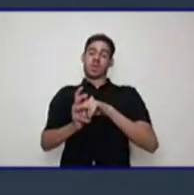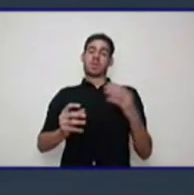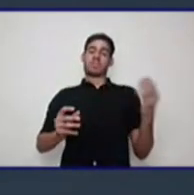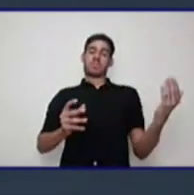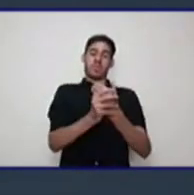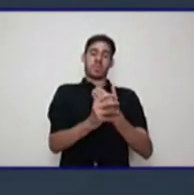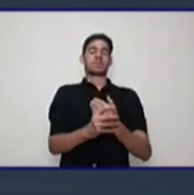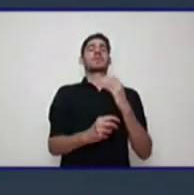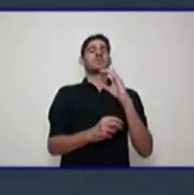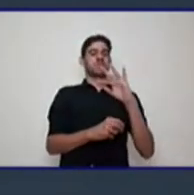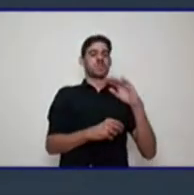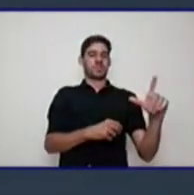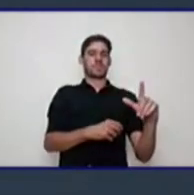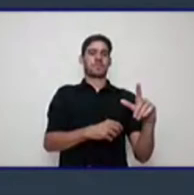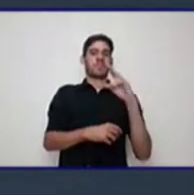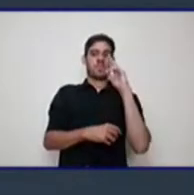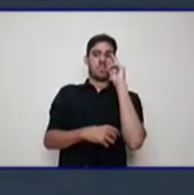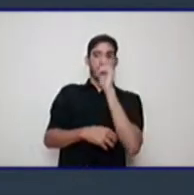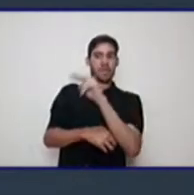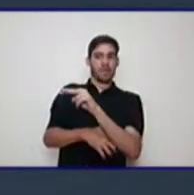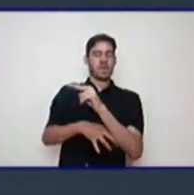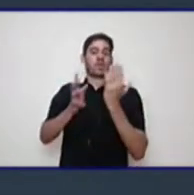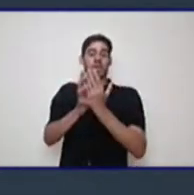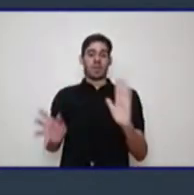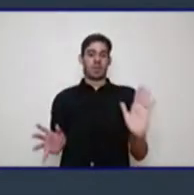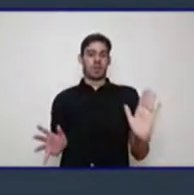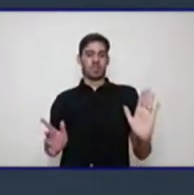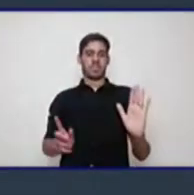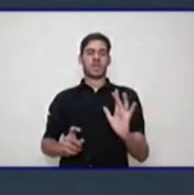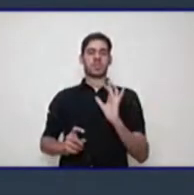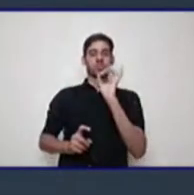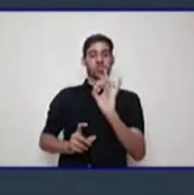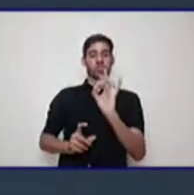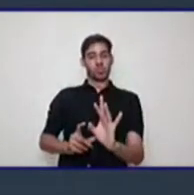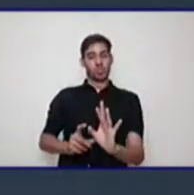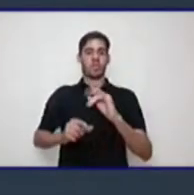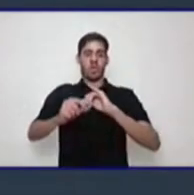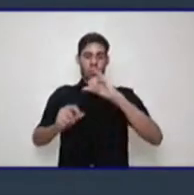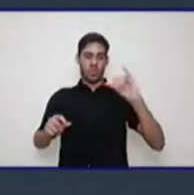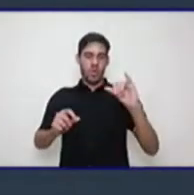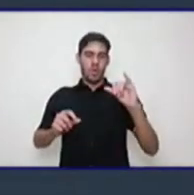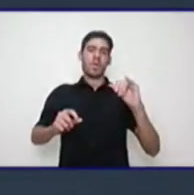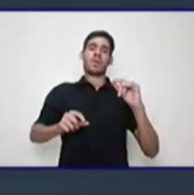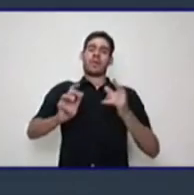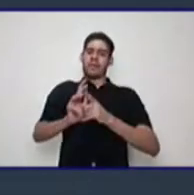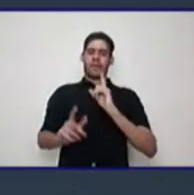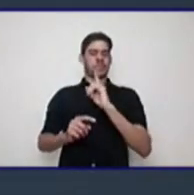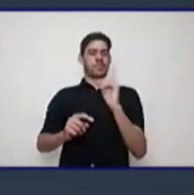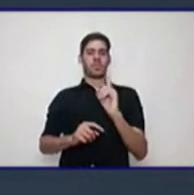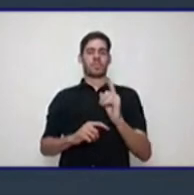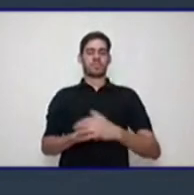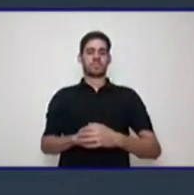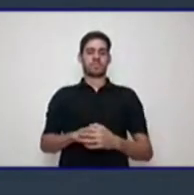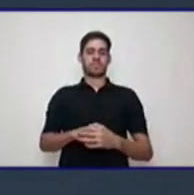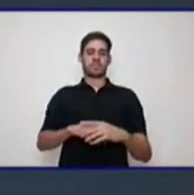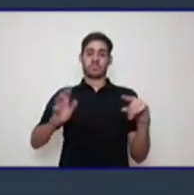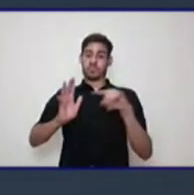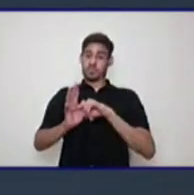civil para repeli-las. Apenas não considerei propaganda política antecipada,